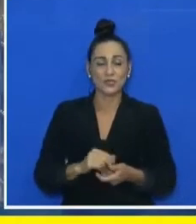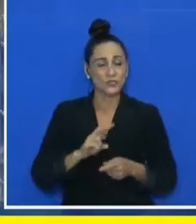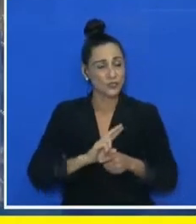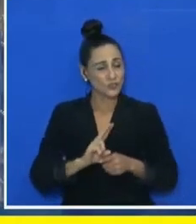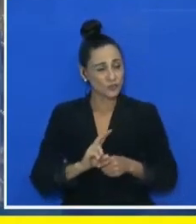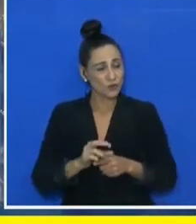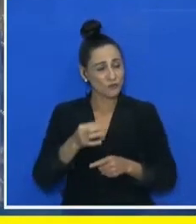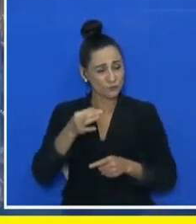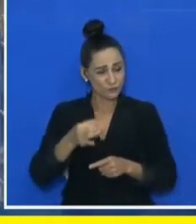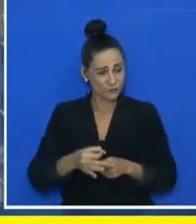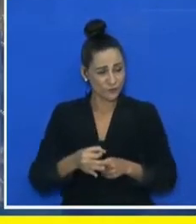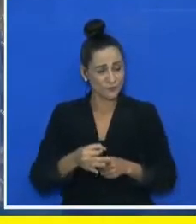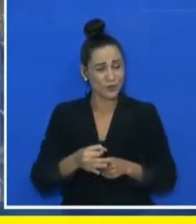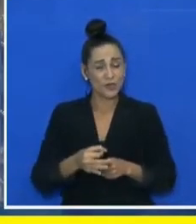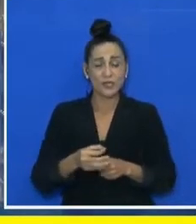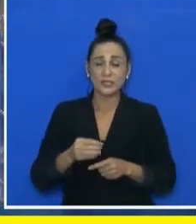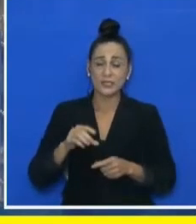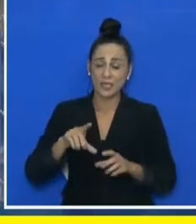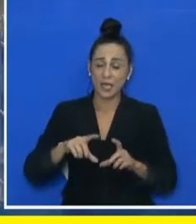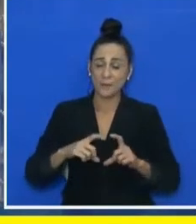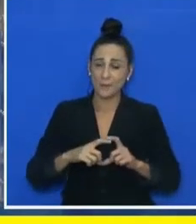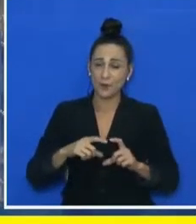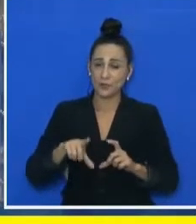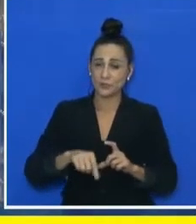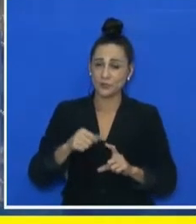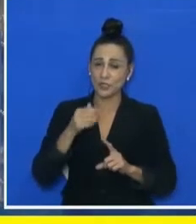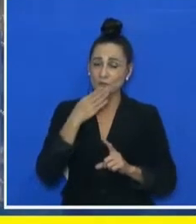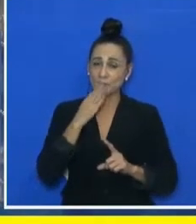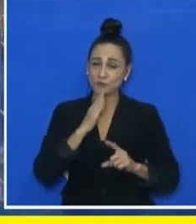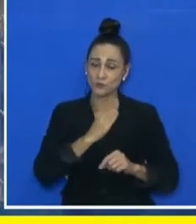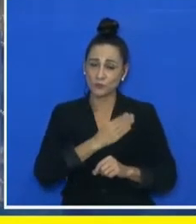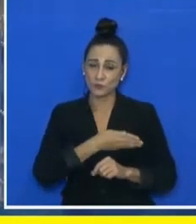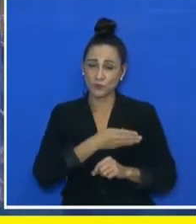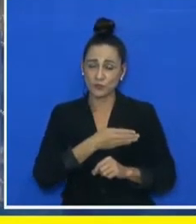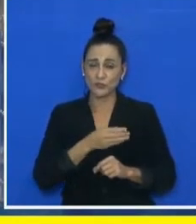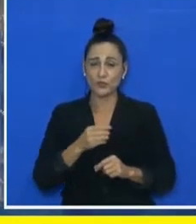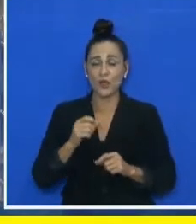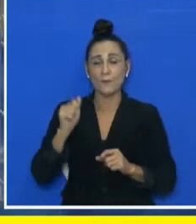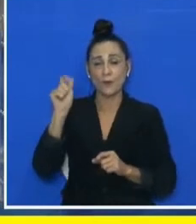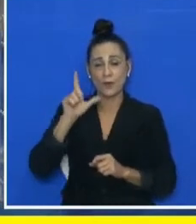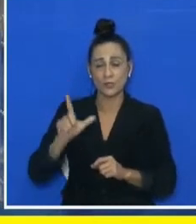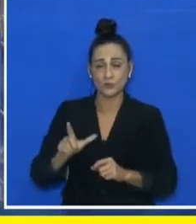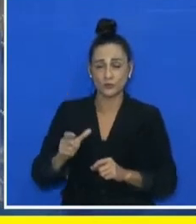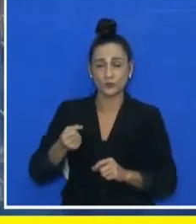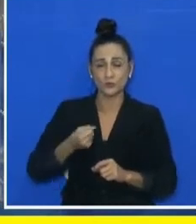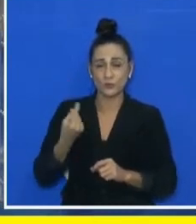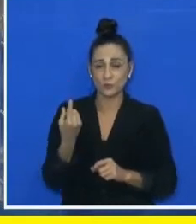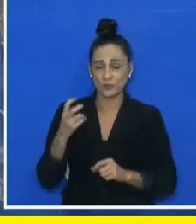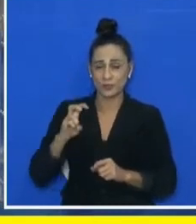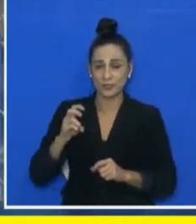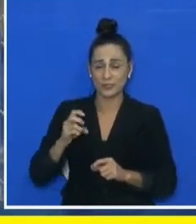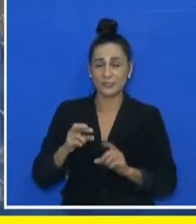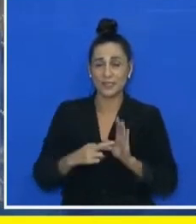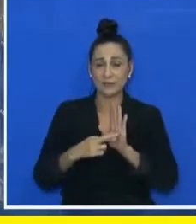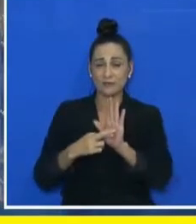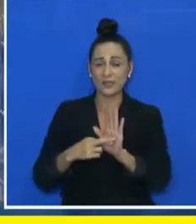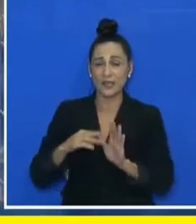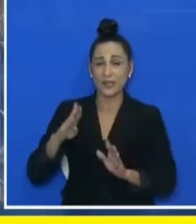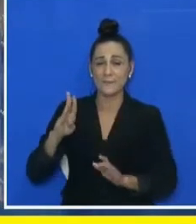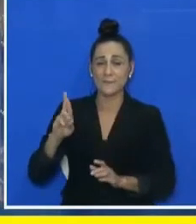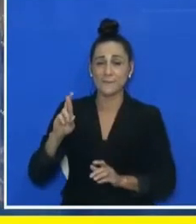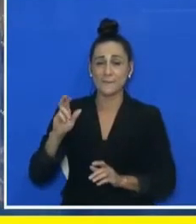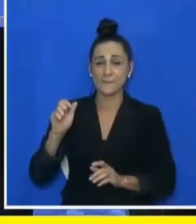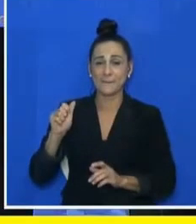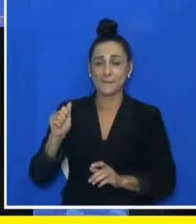Senhores auditores, os senhores confirmam que a bola sorteada para o time do coração é a bola azul número 15, correspondente ao